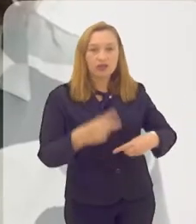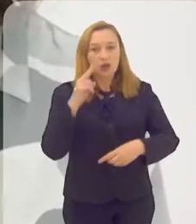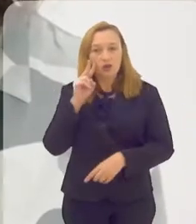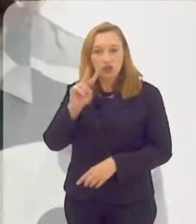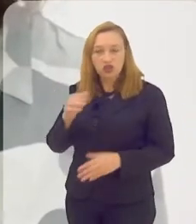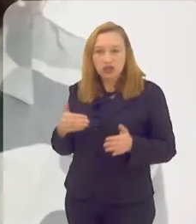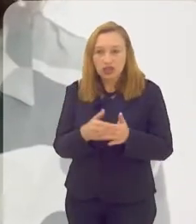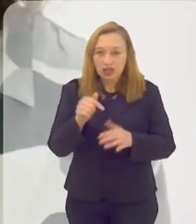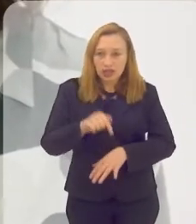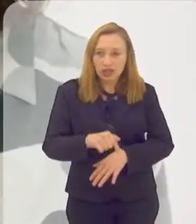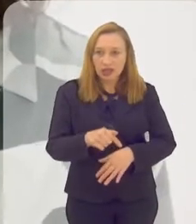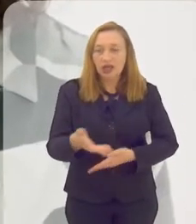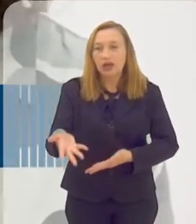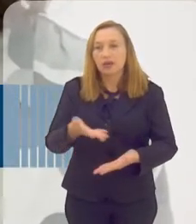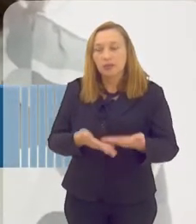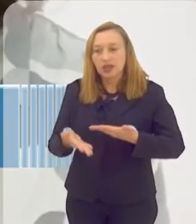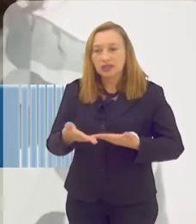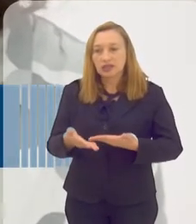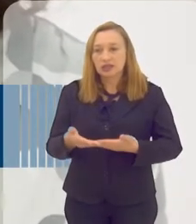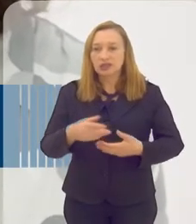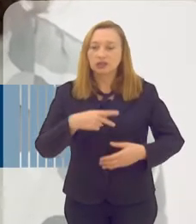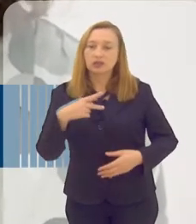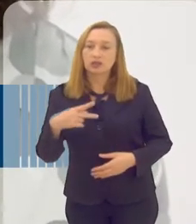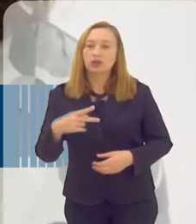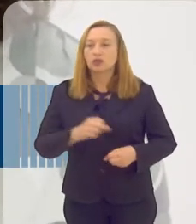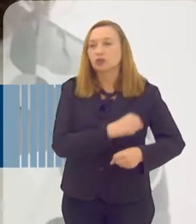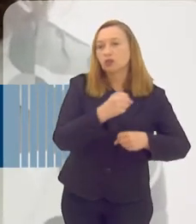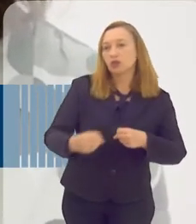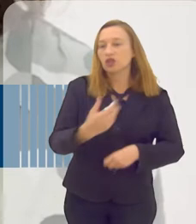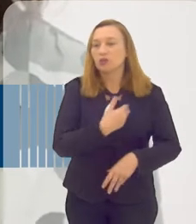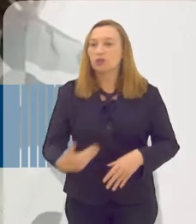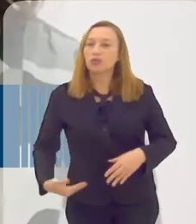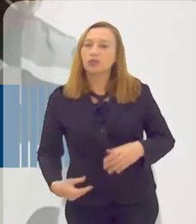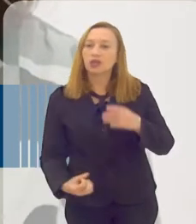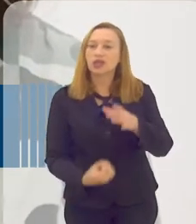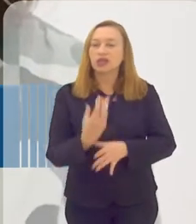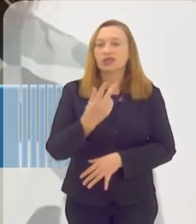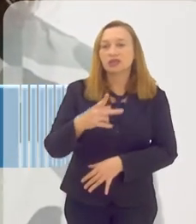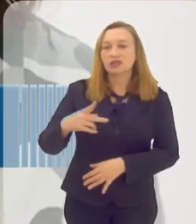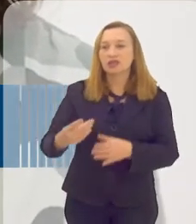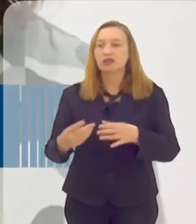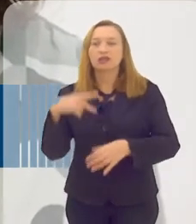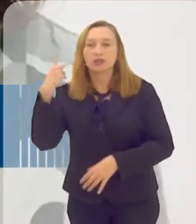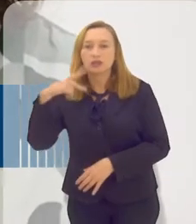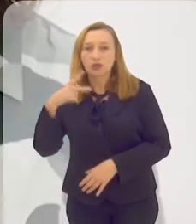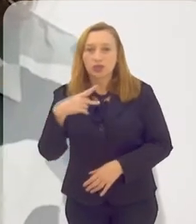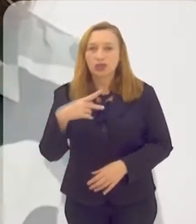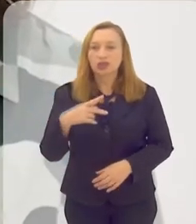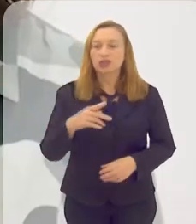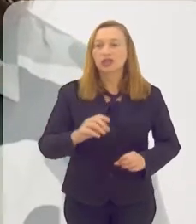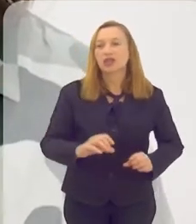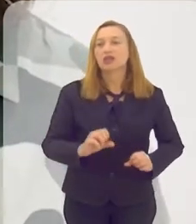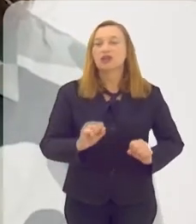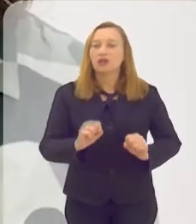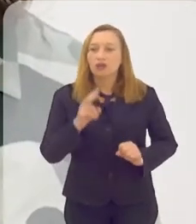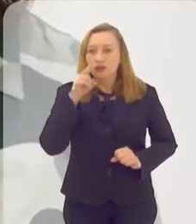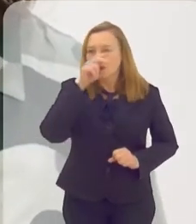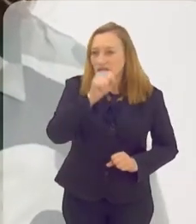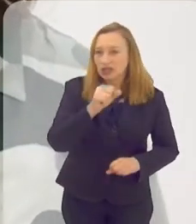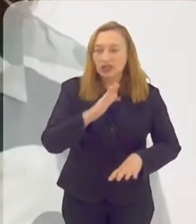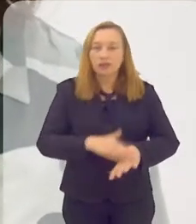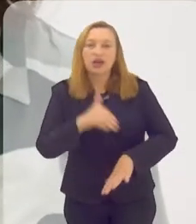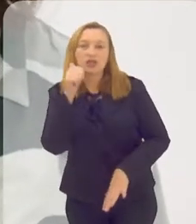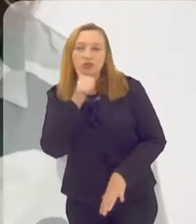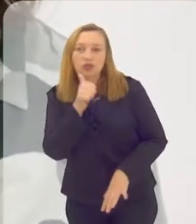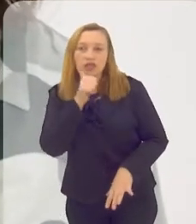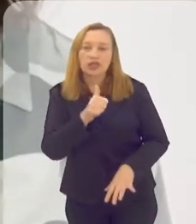dos desafios vistos até aqui, a participação do poder público é fundamental na formulação de políticas que possam garantir e fortalecer a